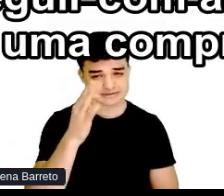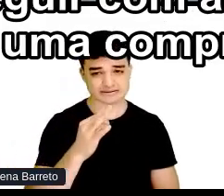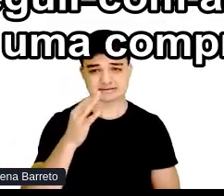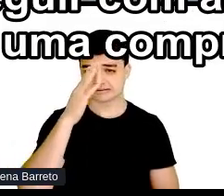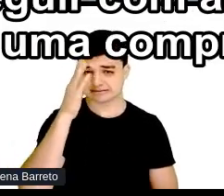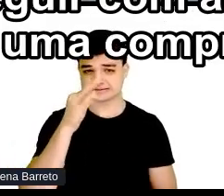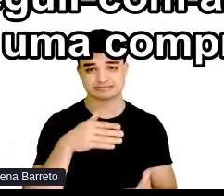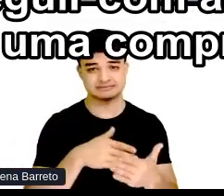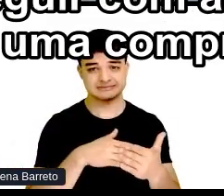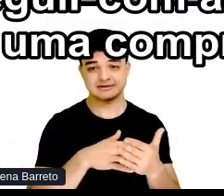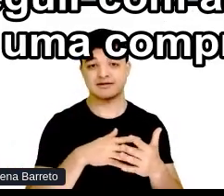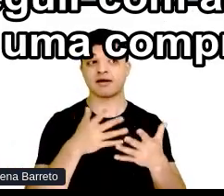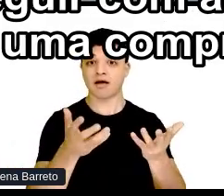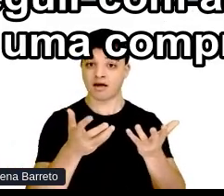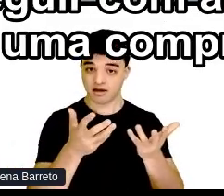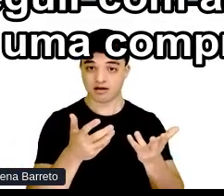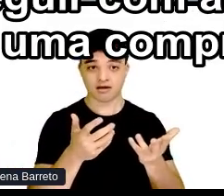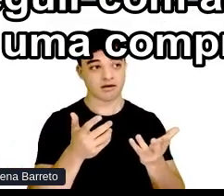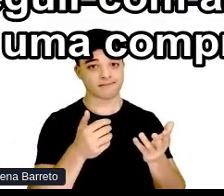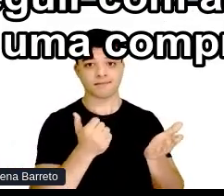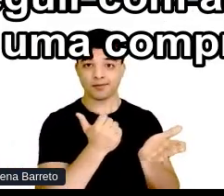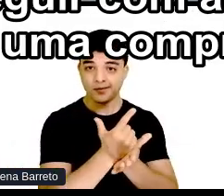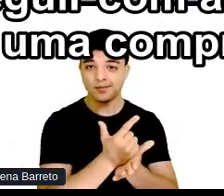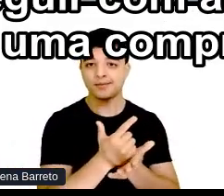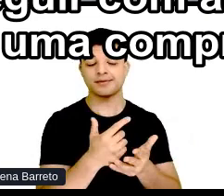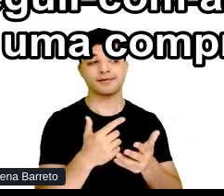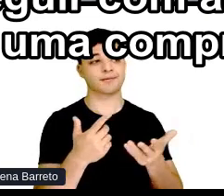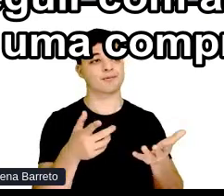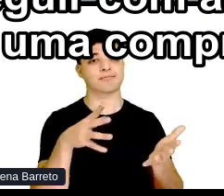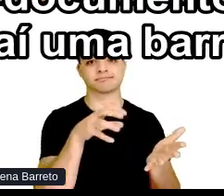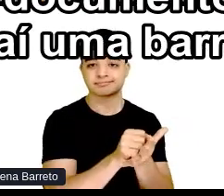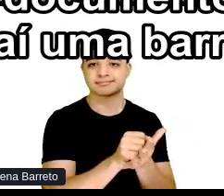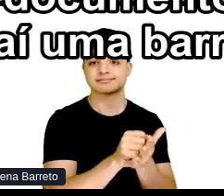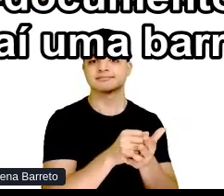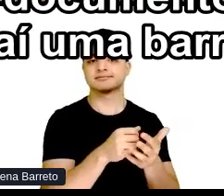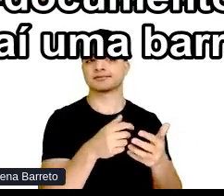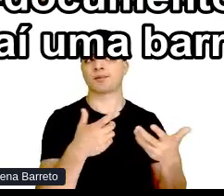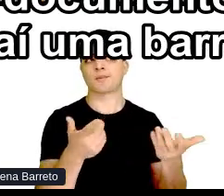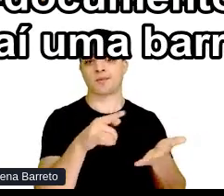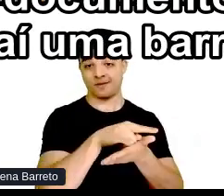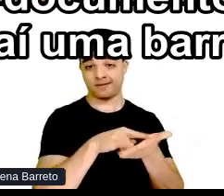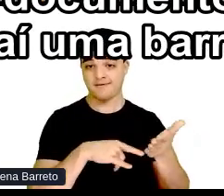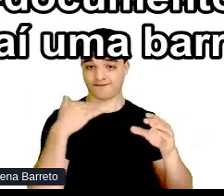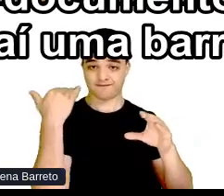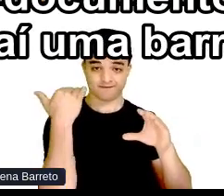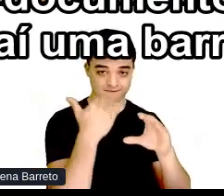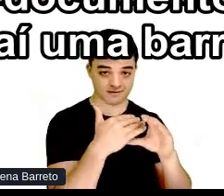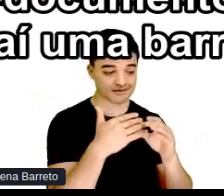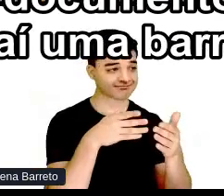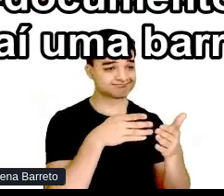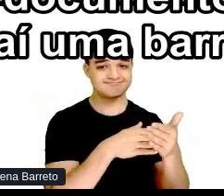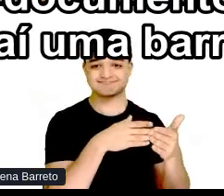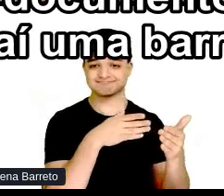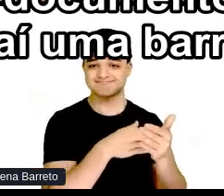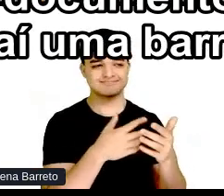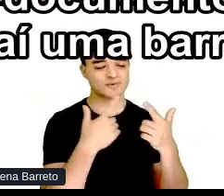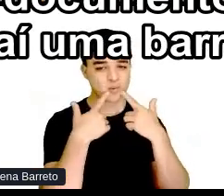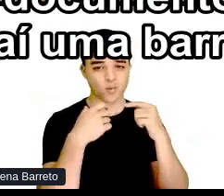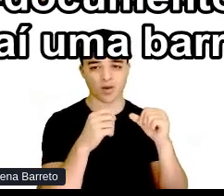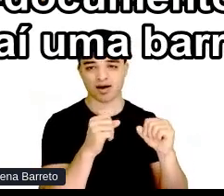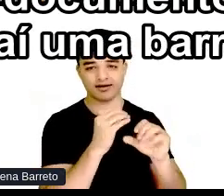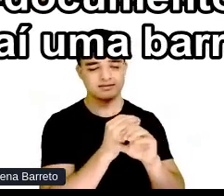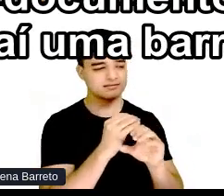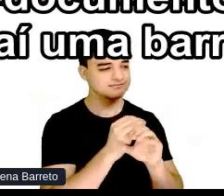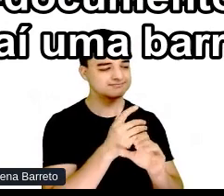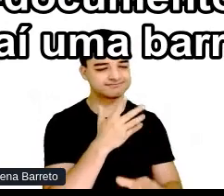de entender da onde está vindo aquela informação. Mas ainda tem uma grande parte, tanto da nossa amostra quanto da população idosa, que ainda não